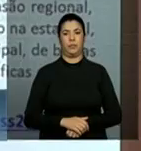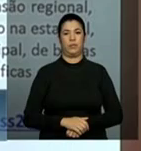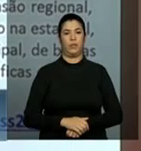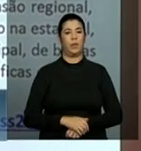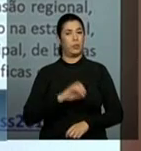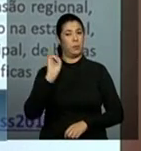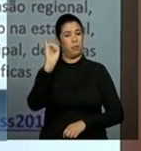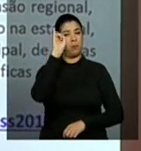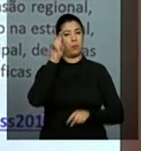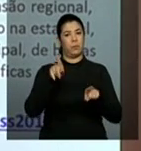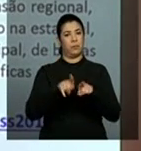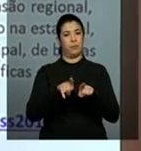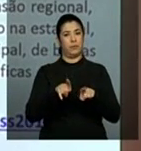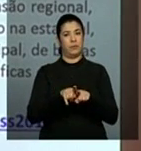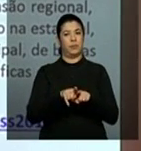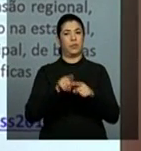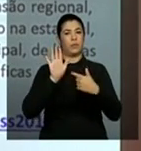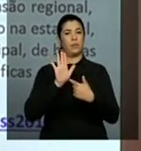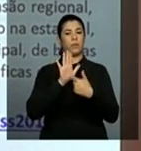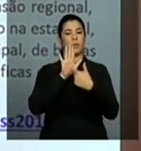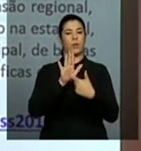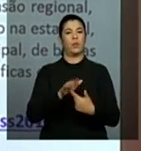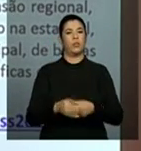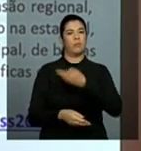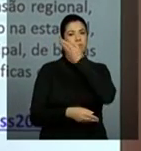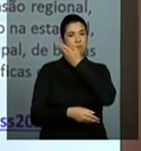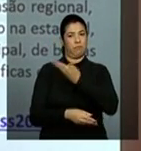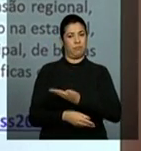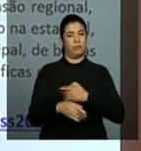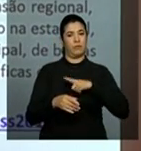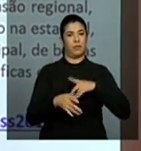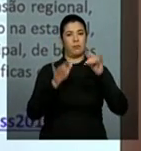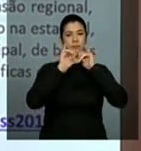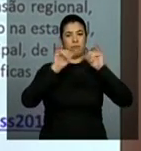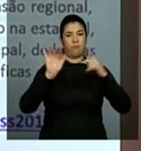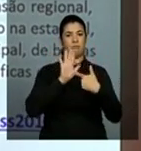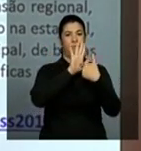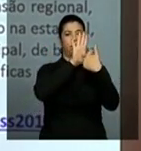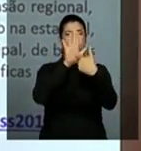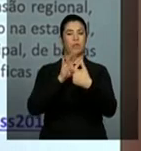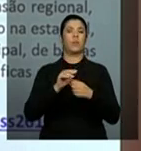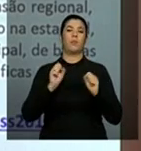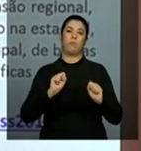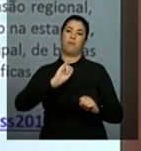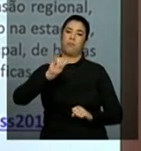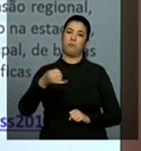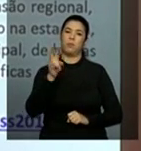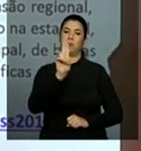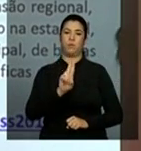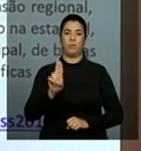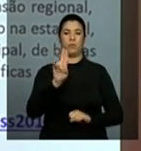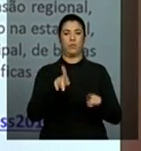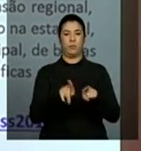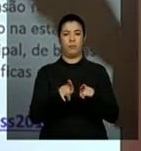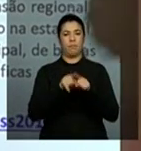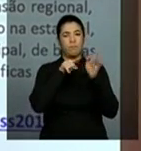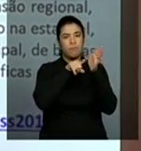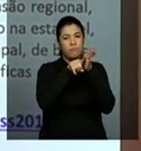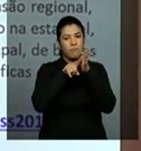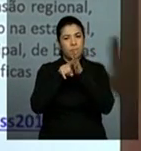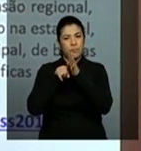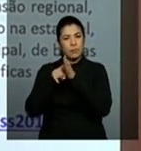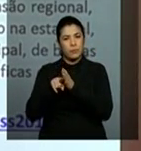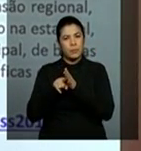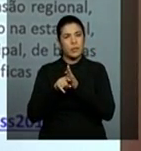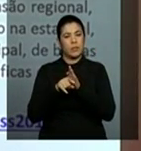coisa importantíssima, né, que esses dados estejam disponíveis e que eles possam ser usados, que eles possam ser analisados